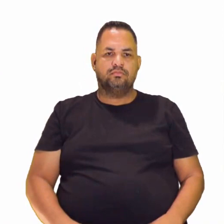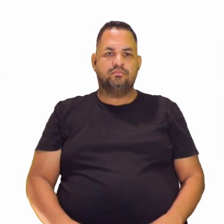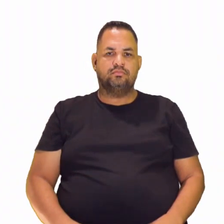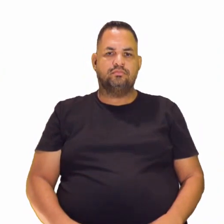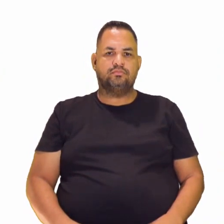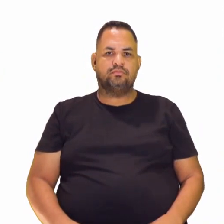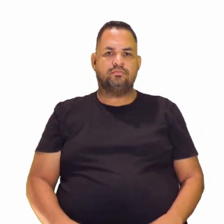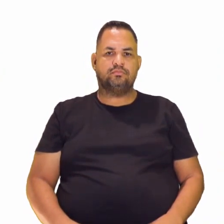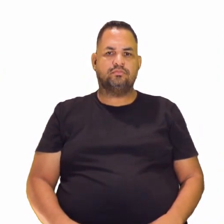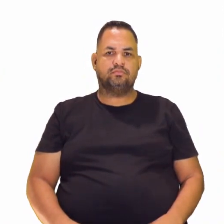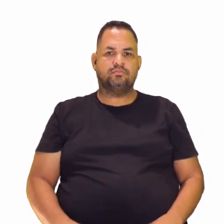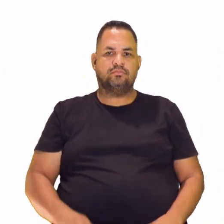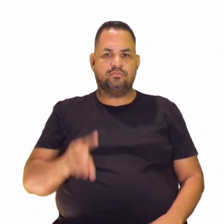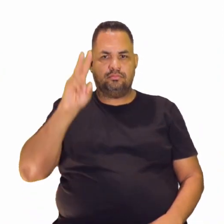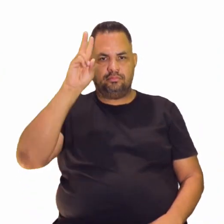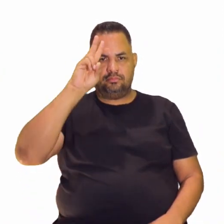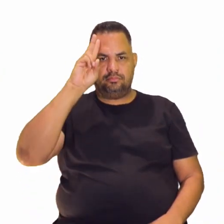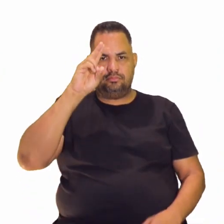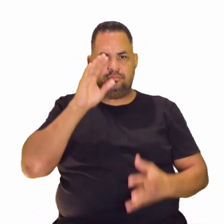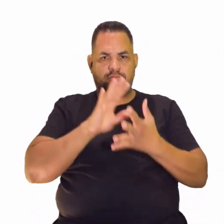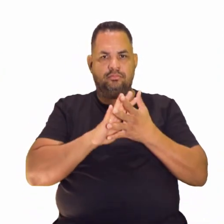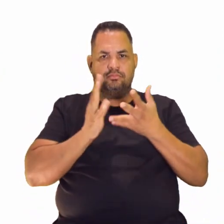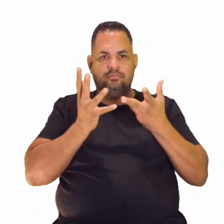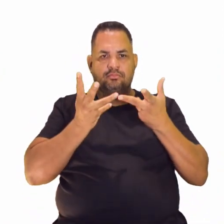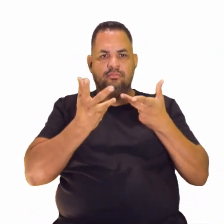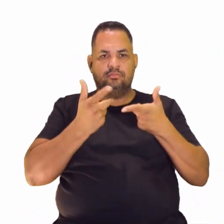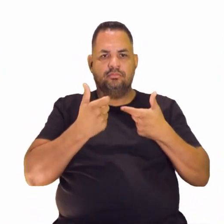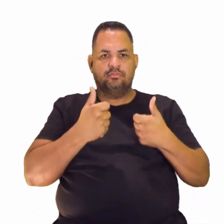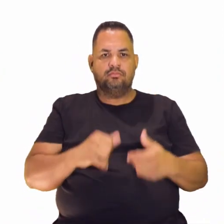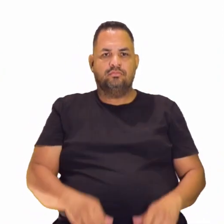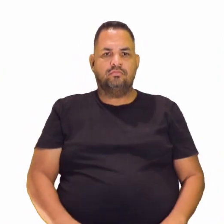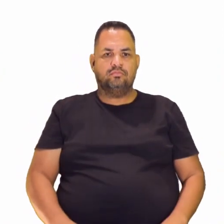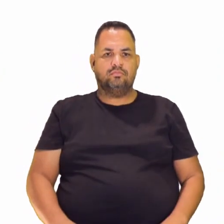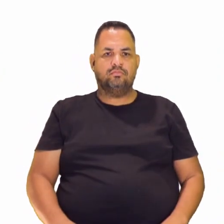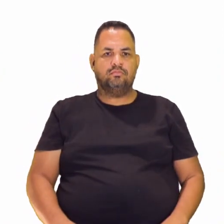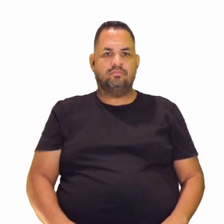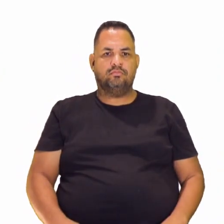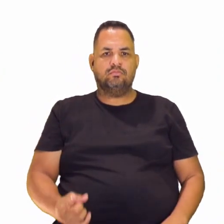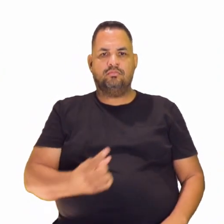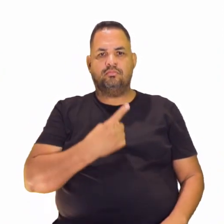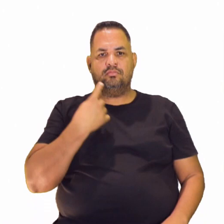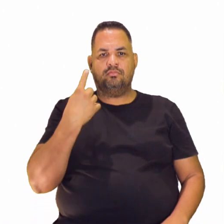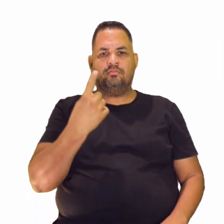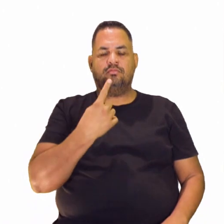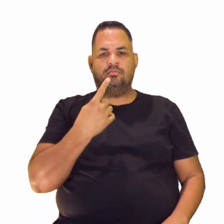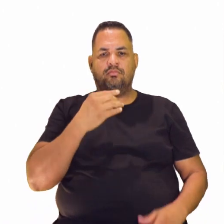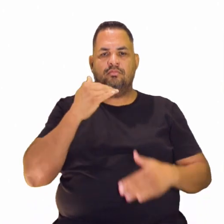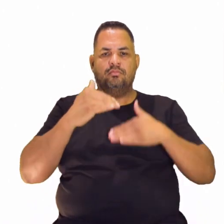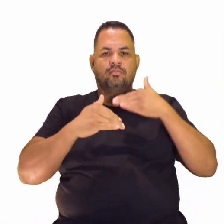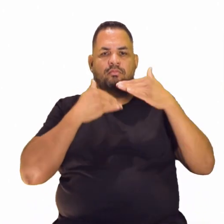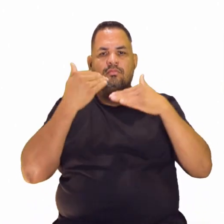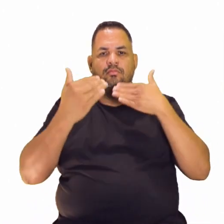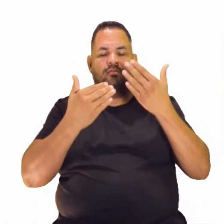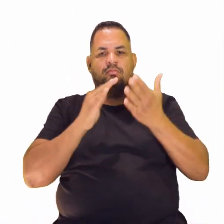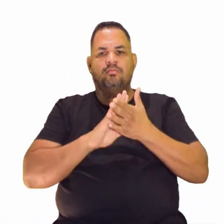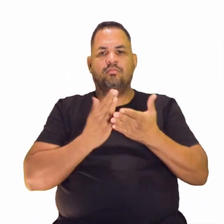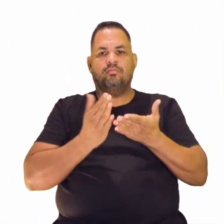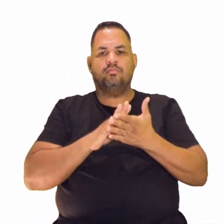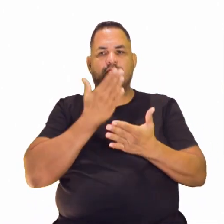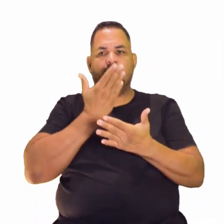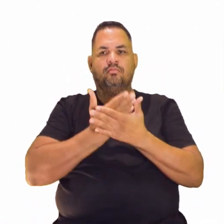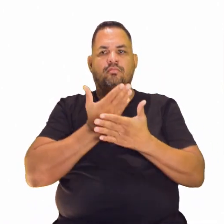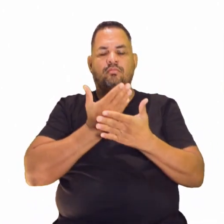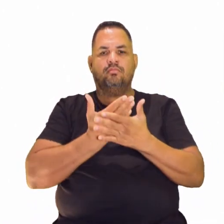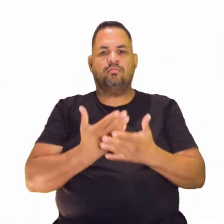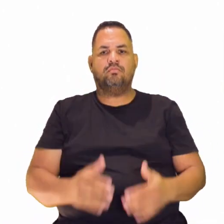Então, para lembrar aqui das habilidades que nós vamos desenvolver através da nossa aula,